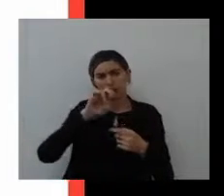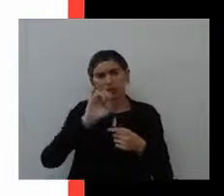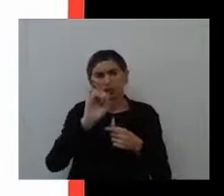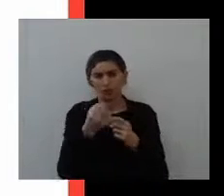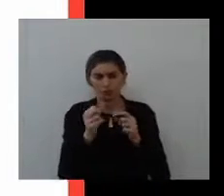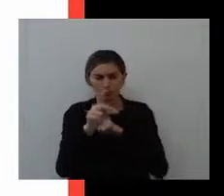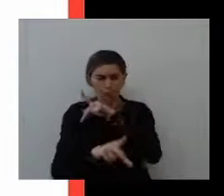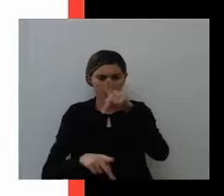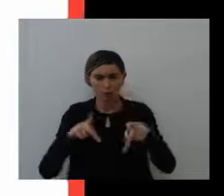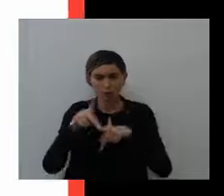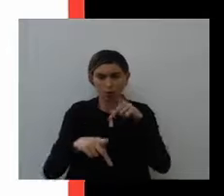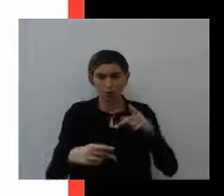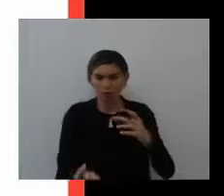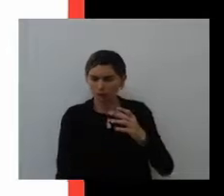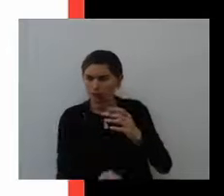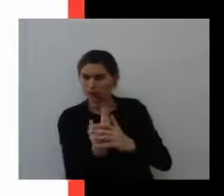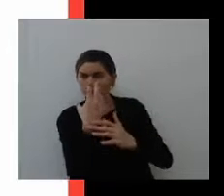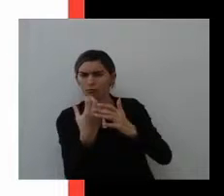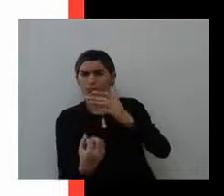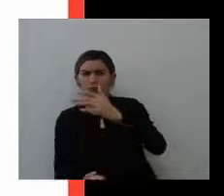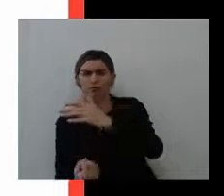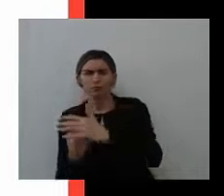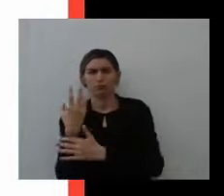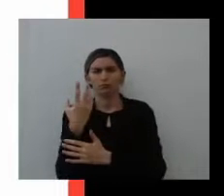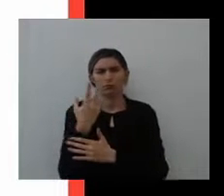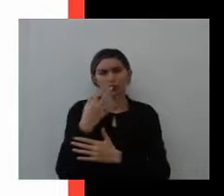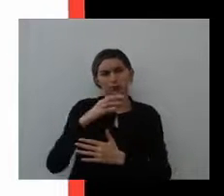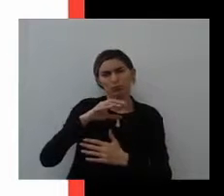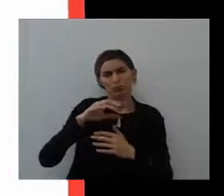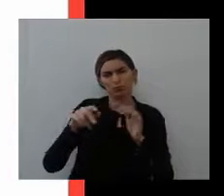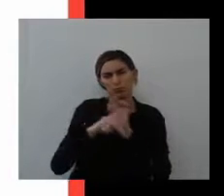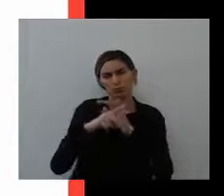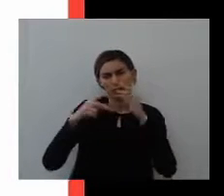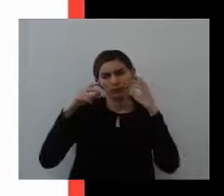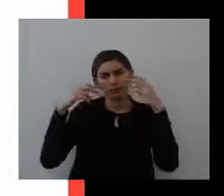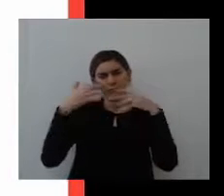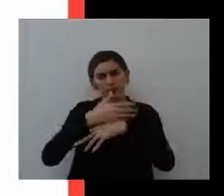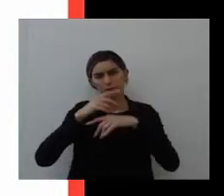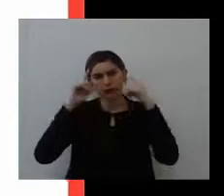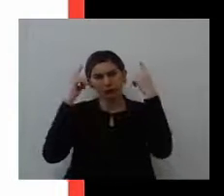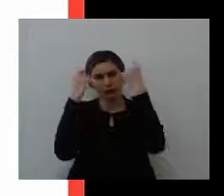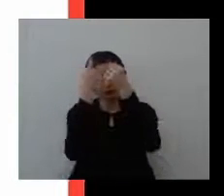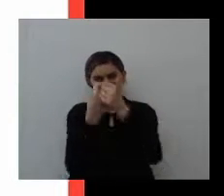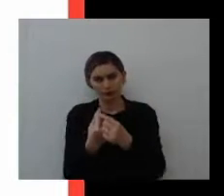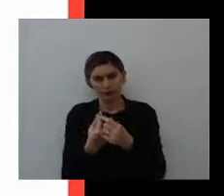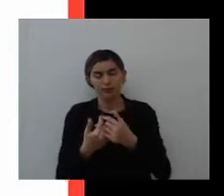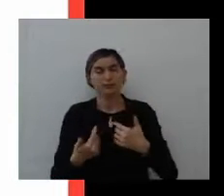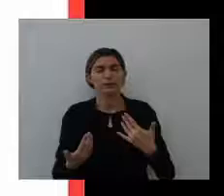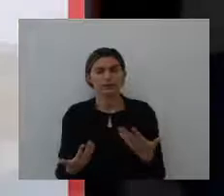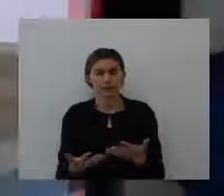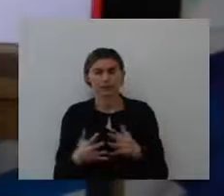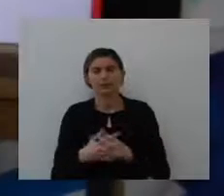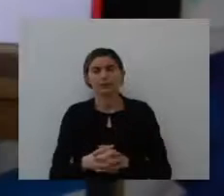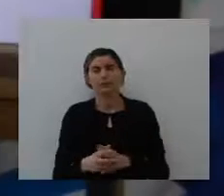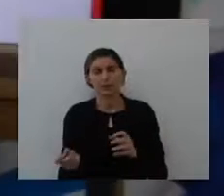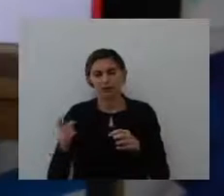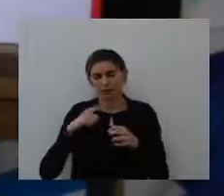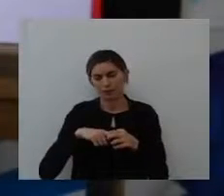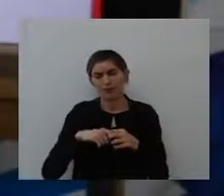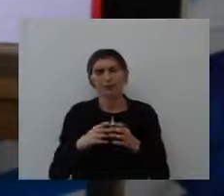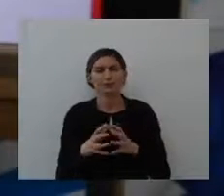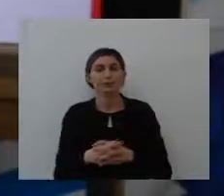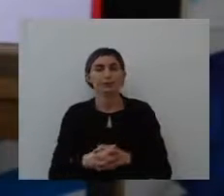que fundaram o que a gente chama de civilização grega. Show de bola, né, gente?